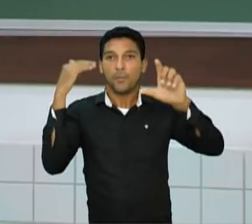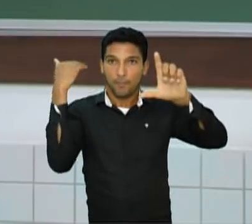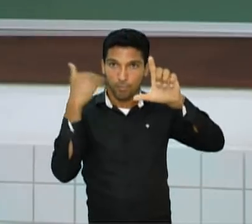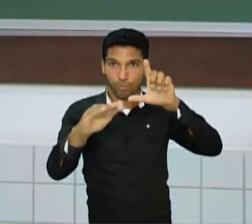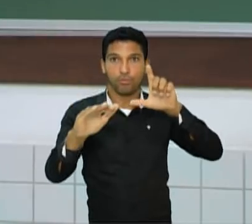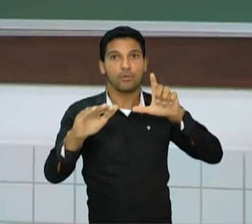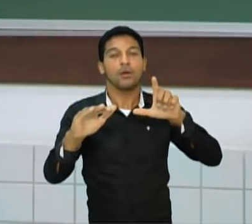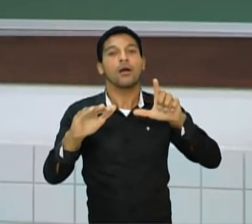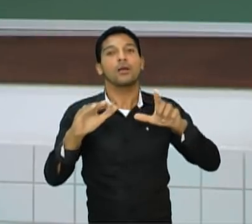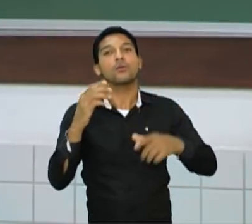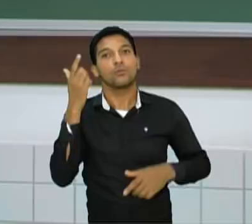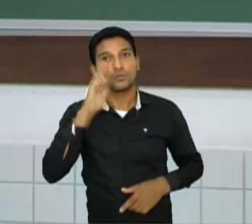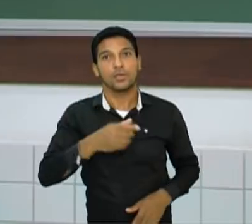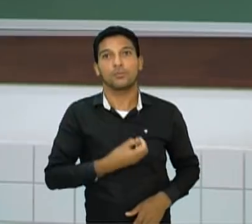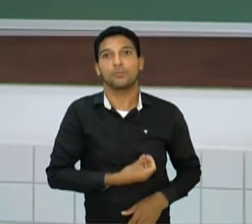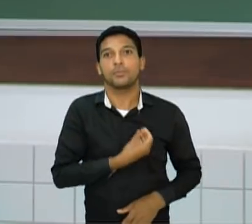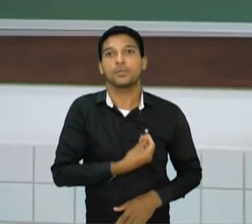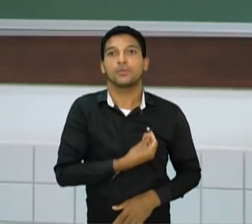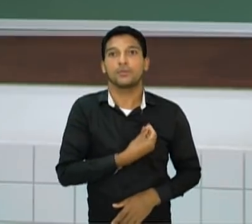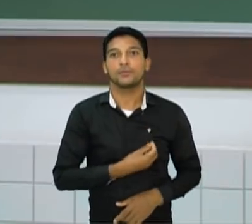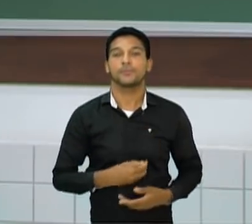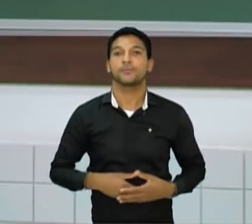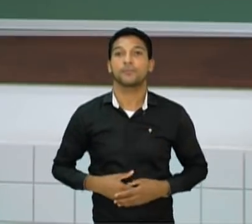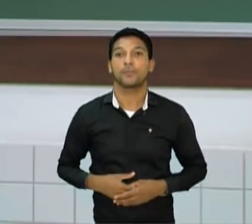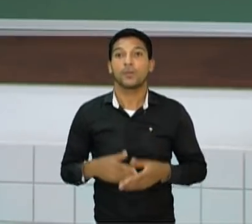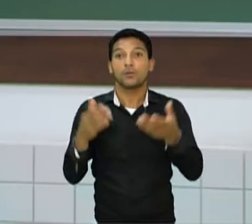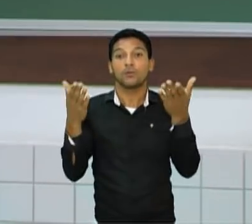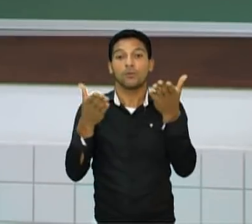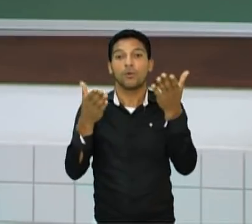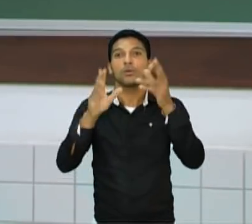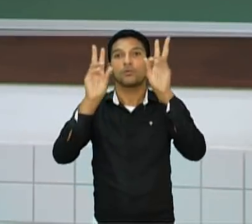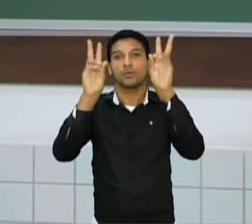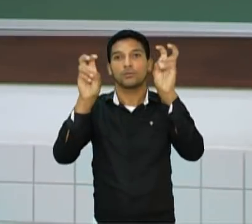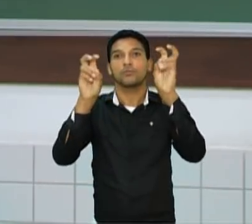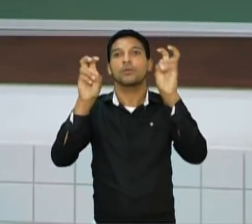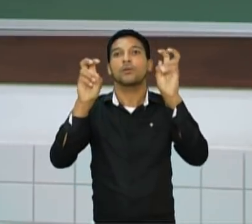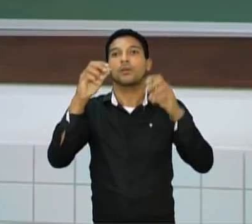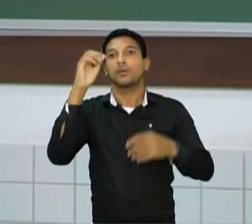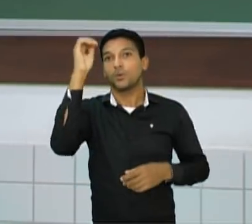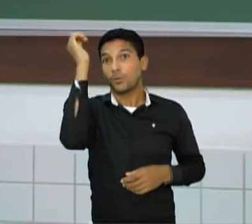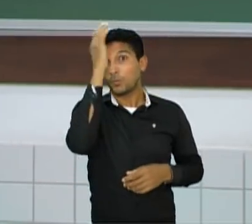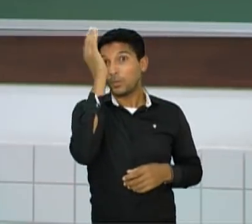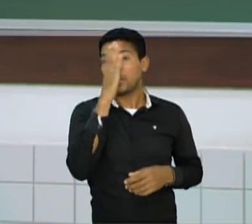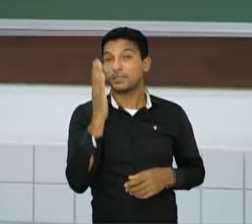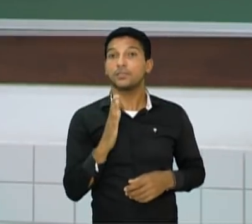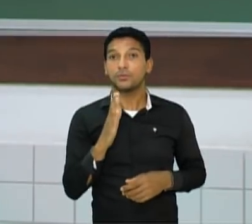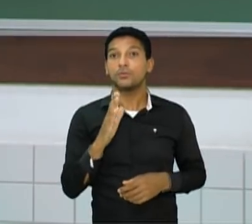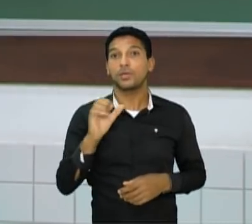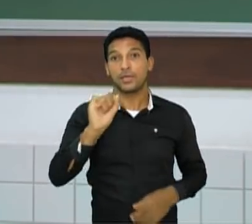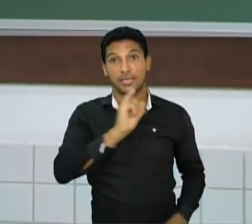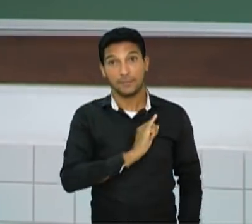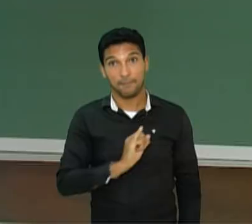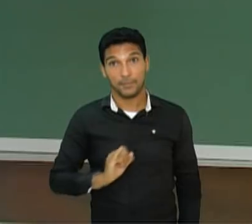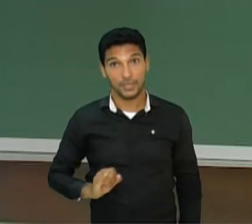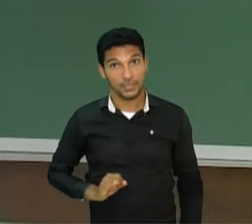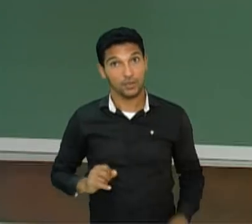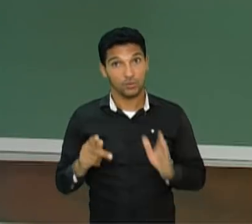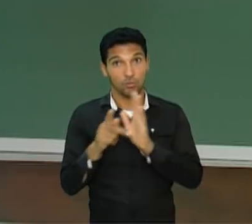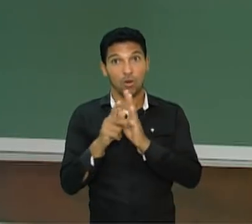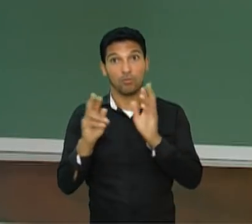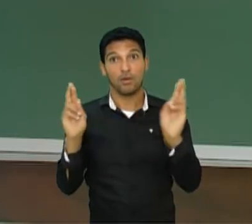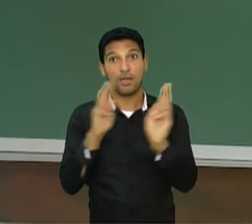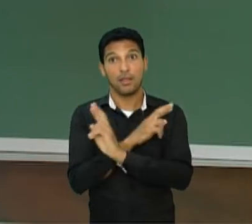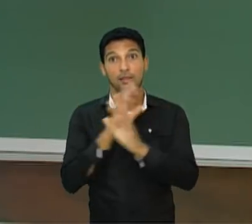hein? Vamos lá? Hoje nós vamos falar sobre o Brasil Imperial, especialmente quanto à educação. E o que